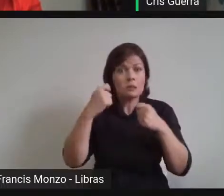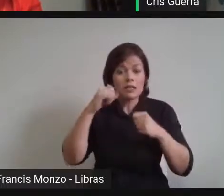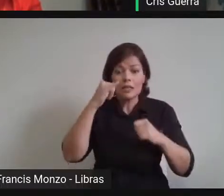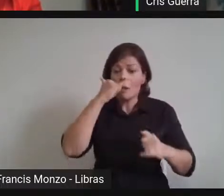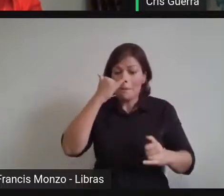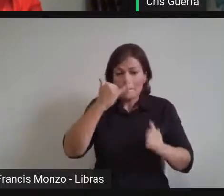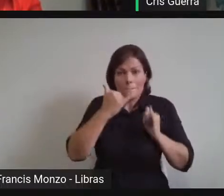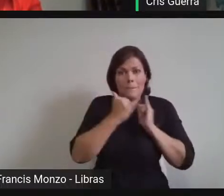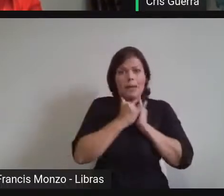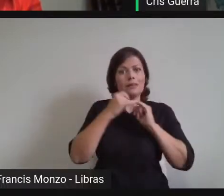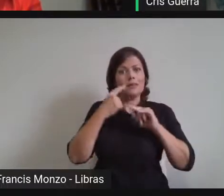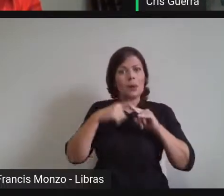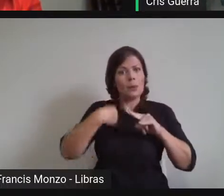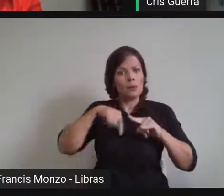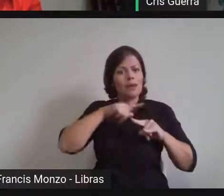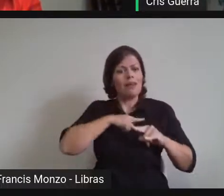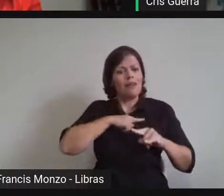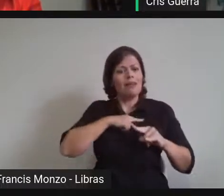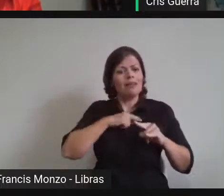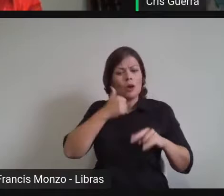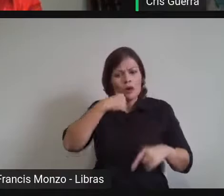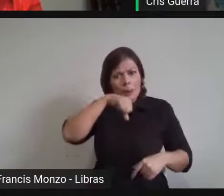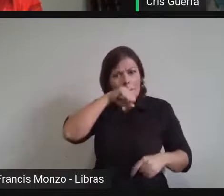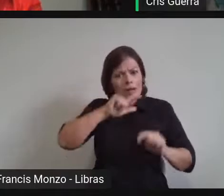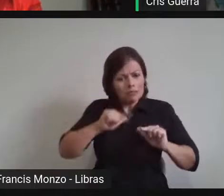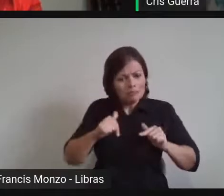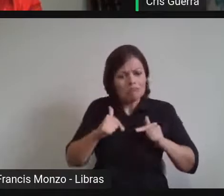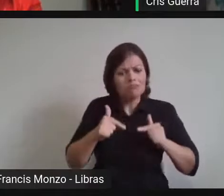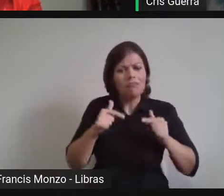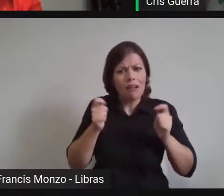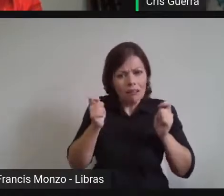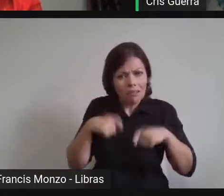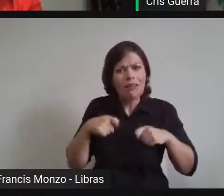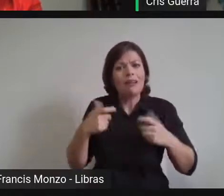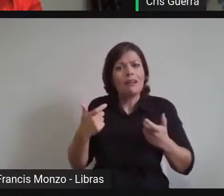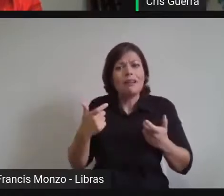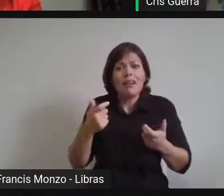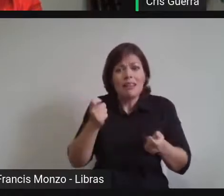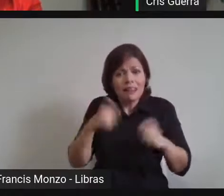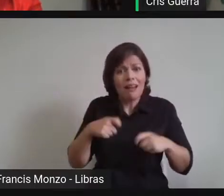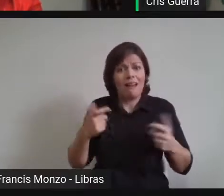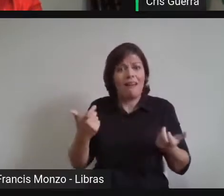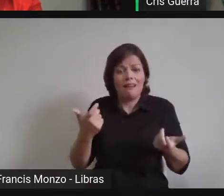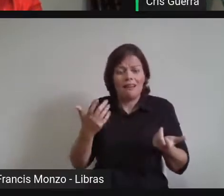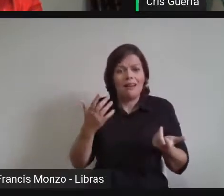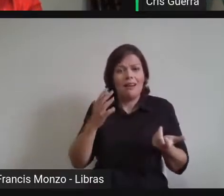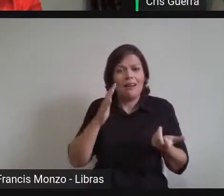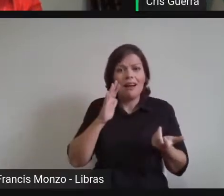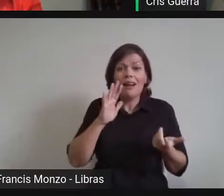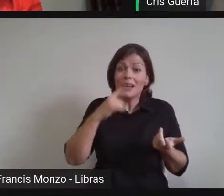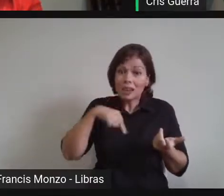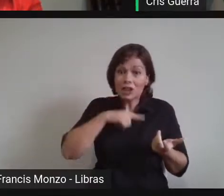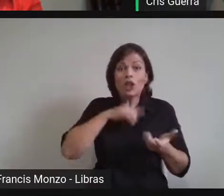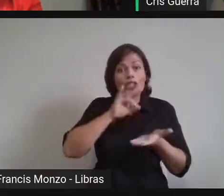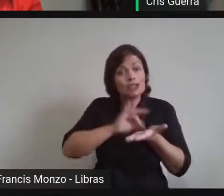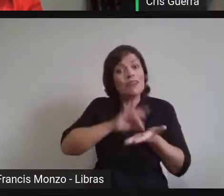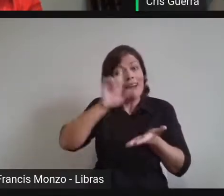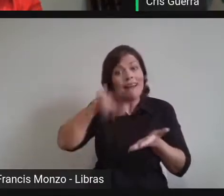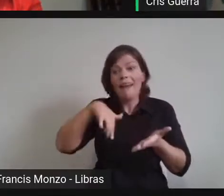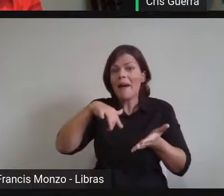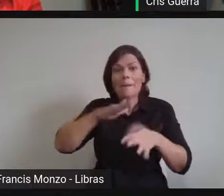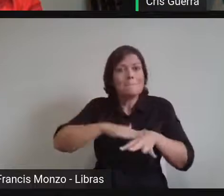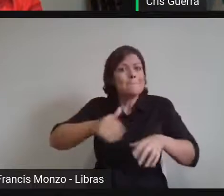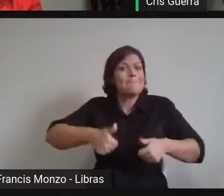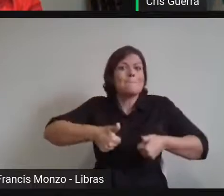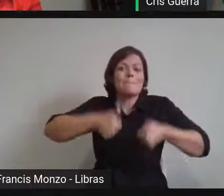no final das contas, a gente é a melhor mãe que a gente poderia ser. O Francisco teve que parar de amamentar, porque eu tive que